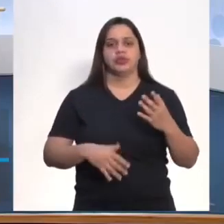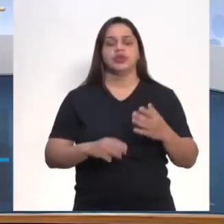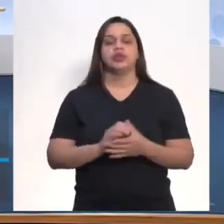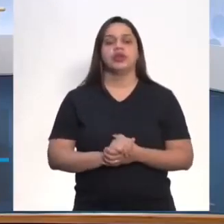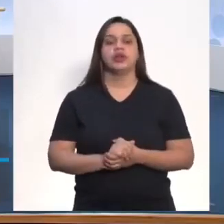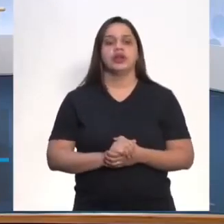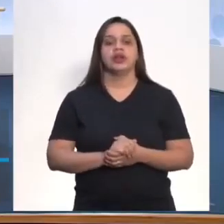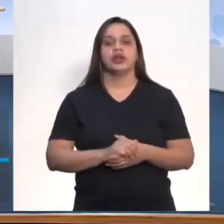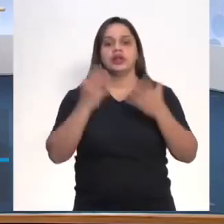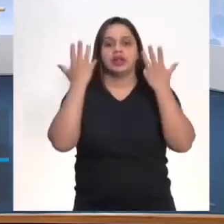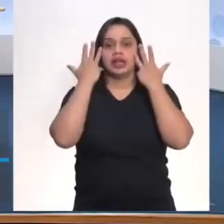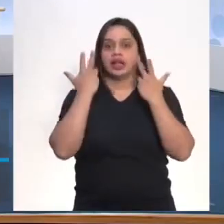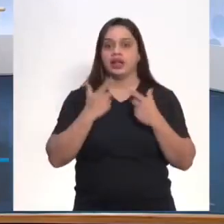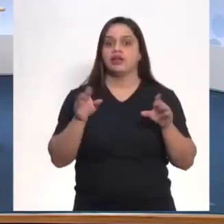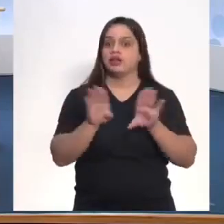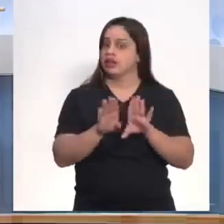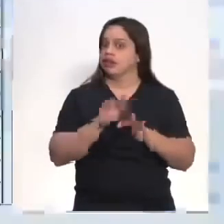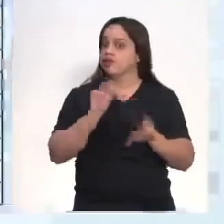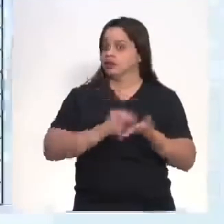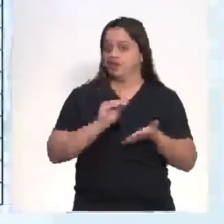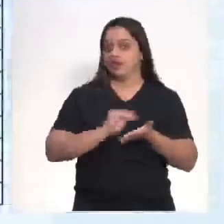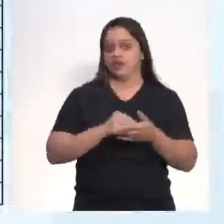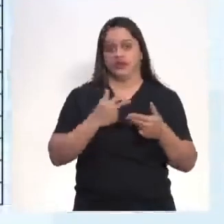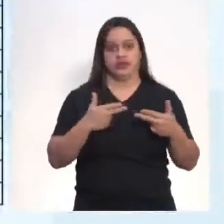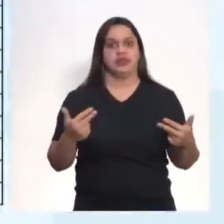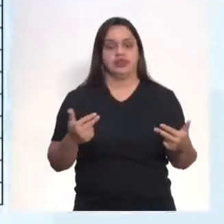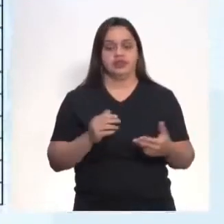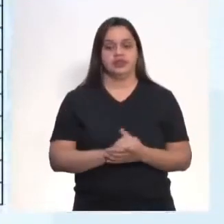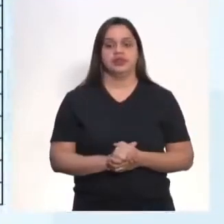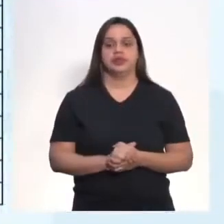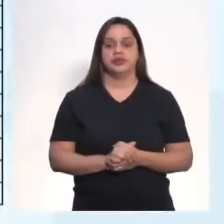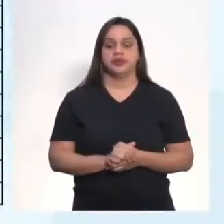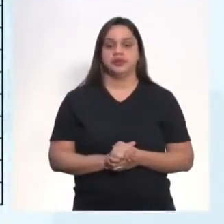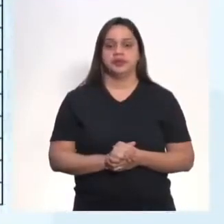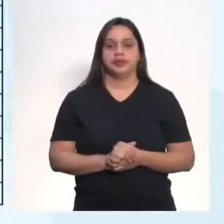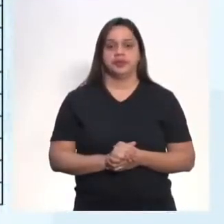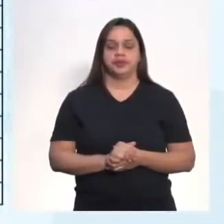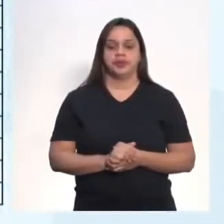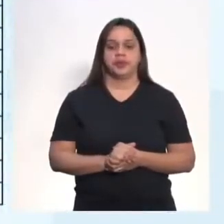Leão. Tá faltando coisa aí. Tá faltando.